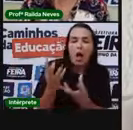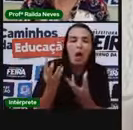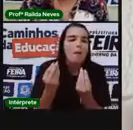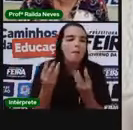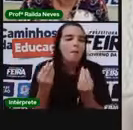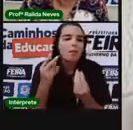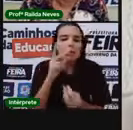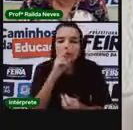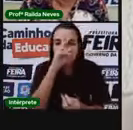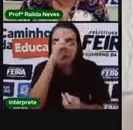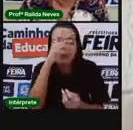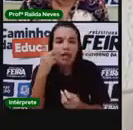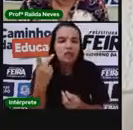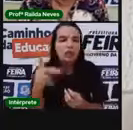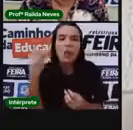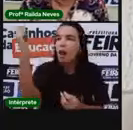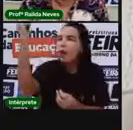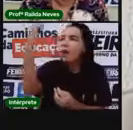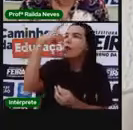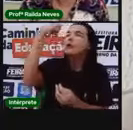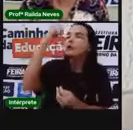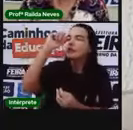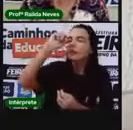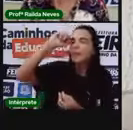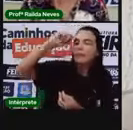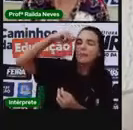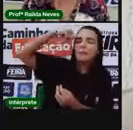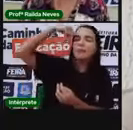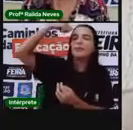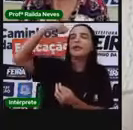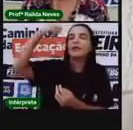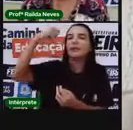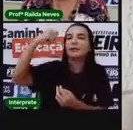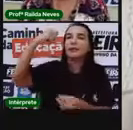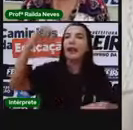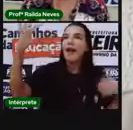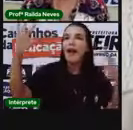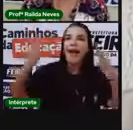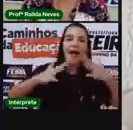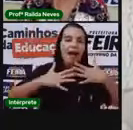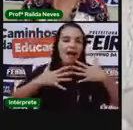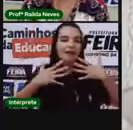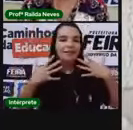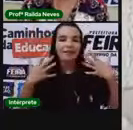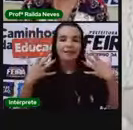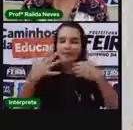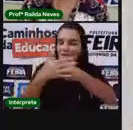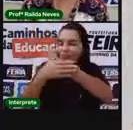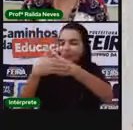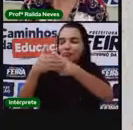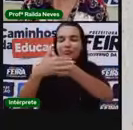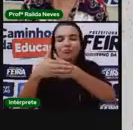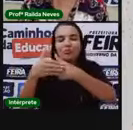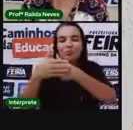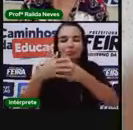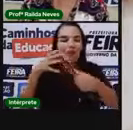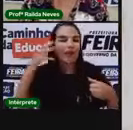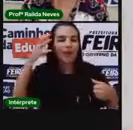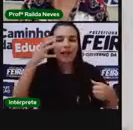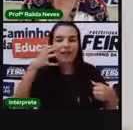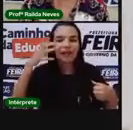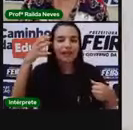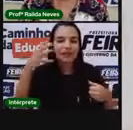é tão negra, ilumina e seduz como um canto do ilê. Cabelo